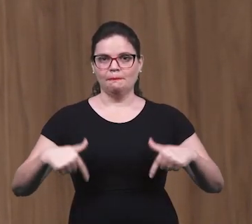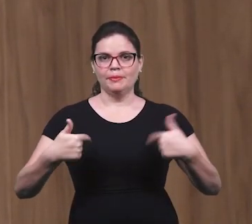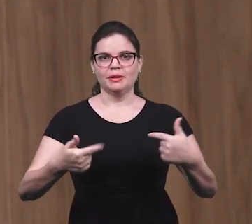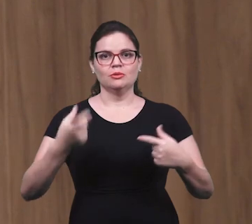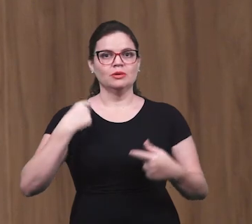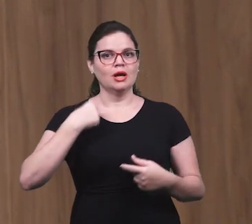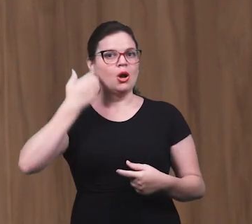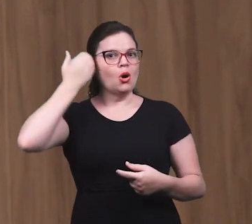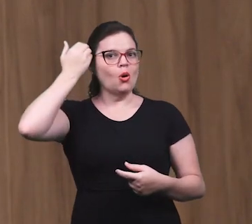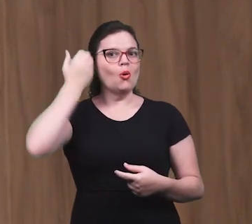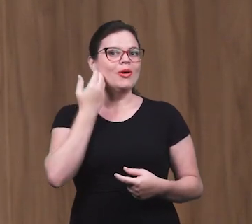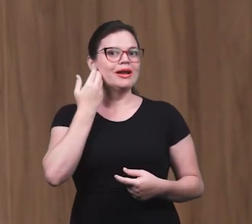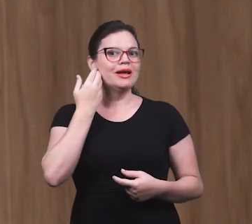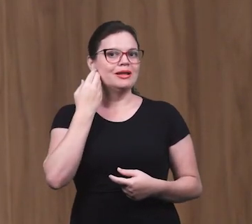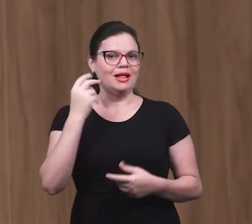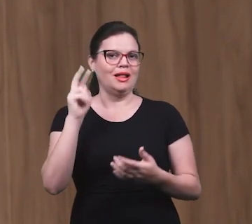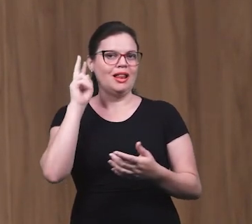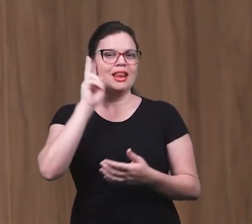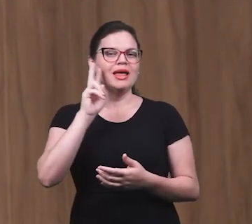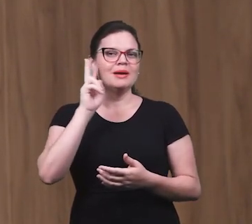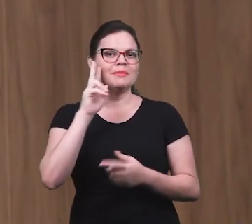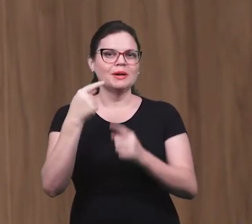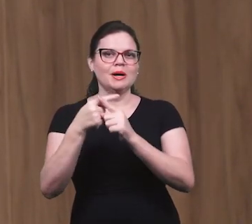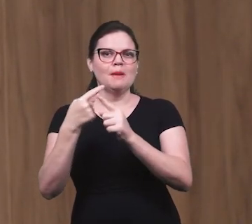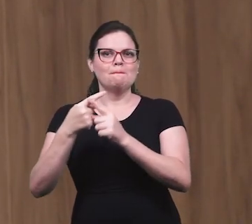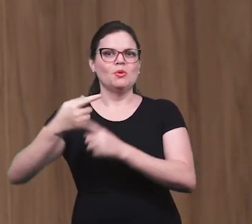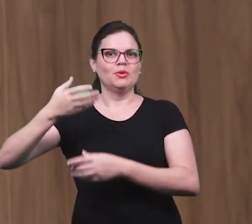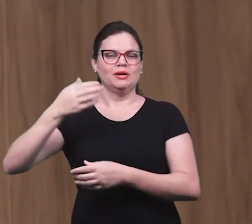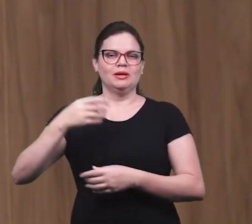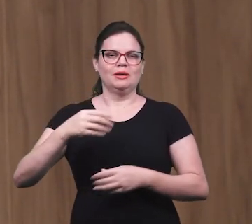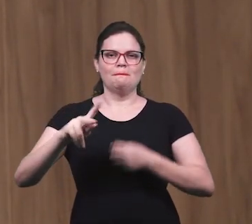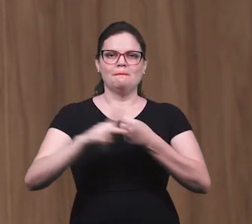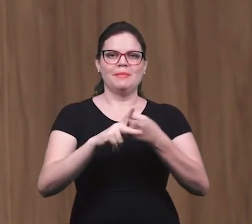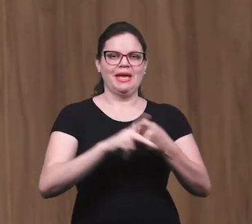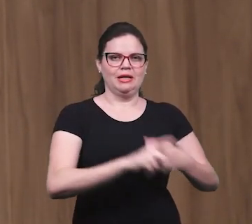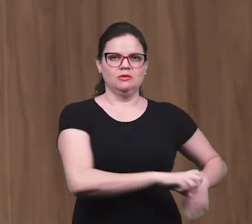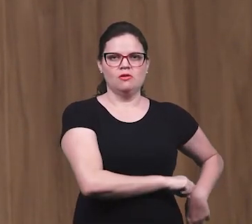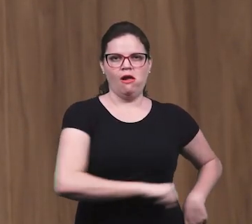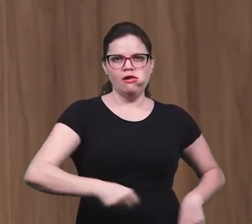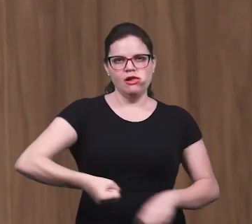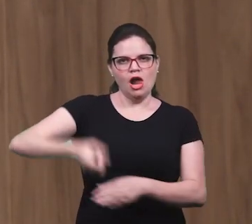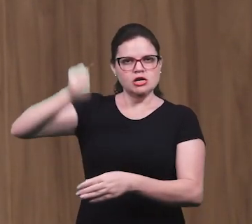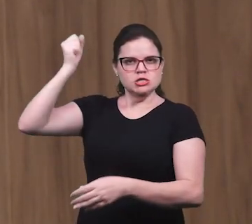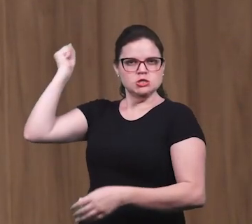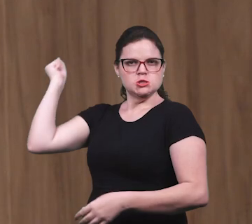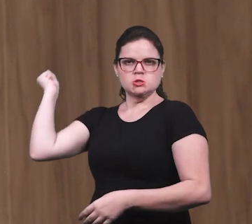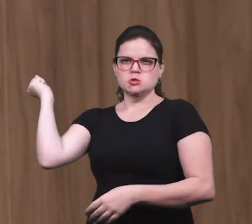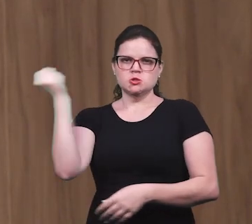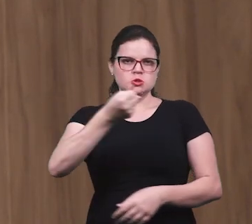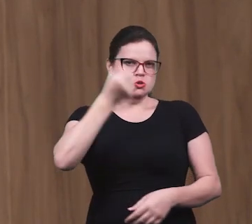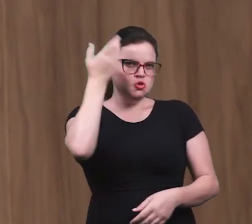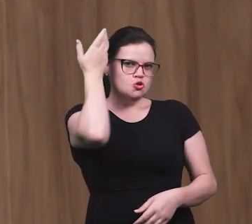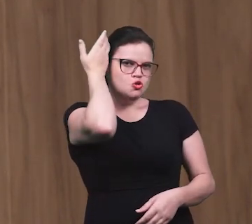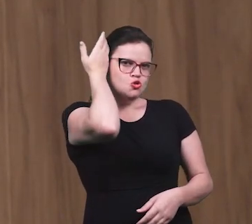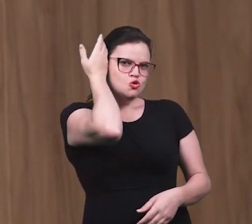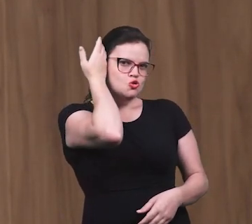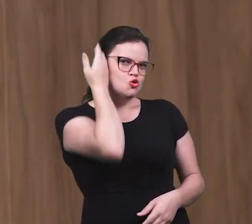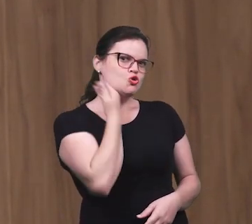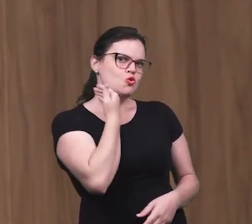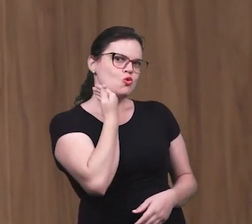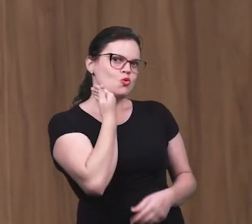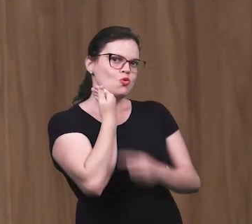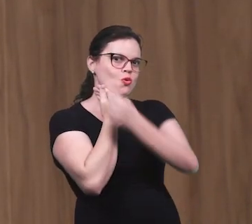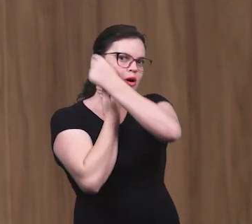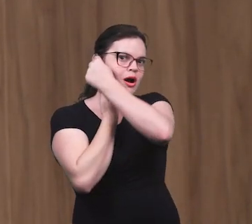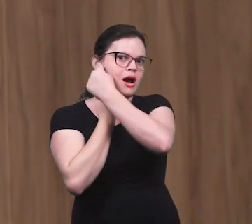a orelha de um aprendiz de sacerdote na Bíblia, né, de Malco, né, lá no Novo